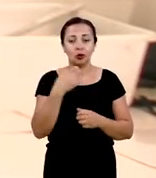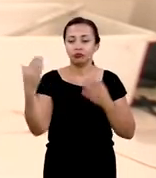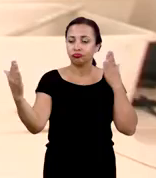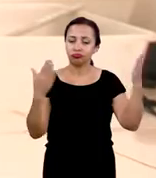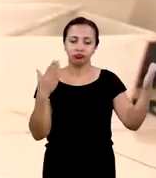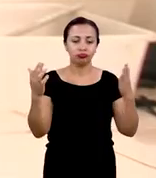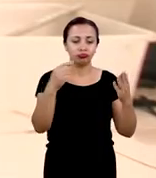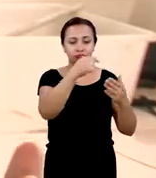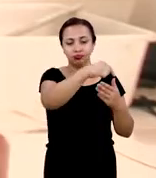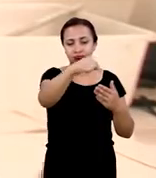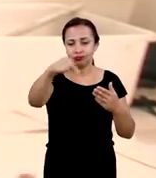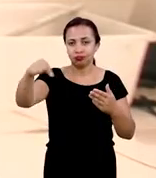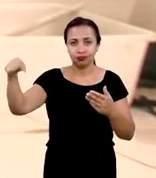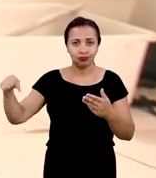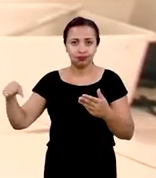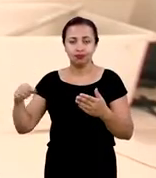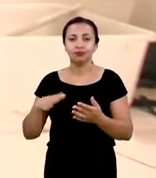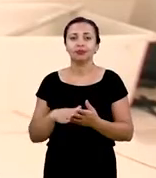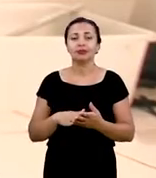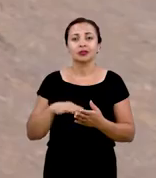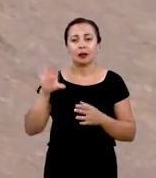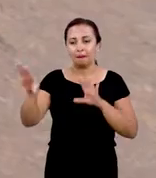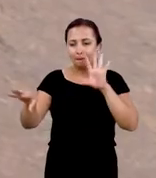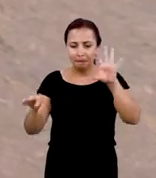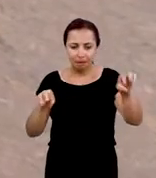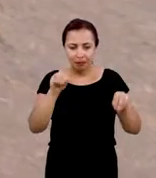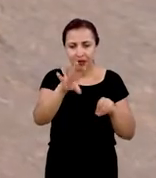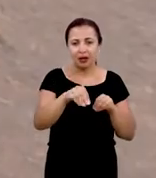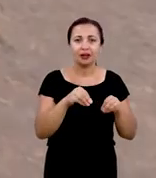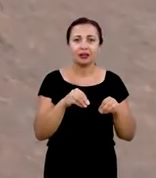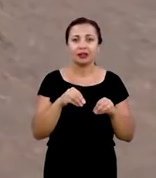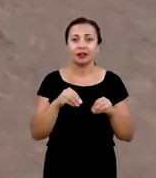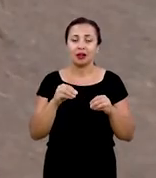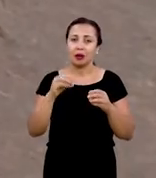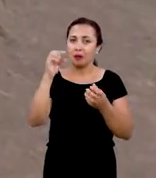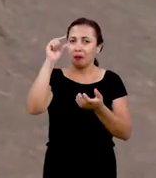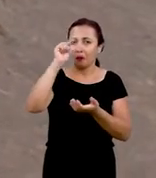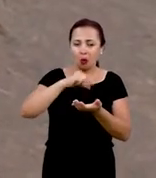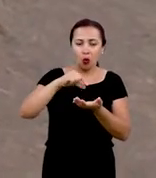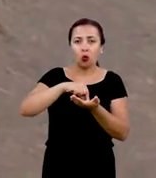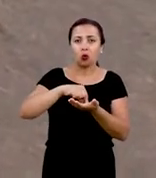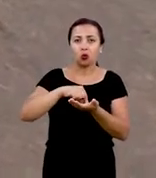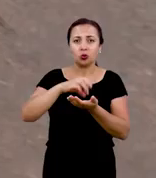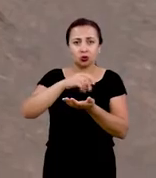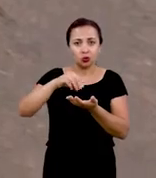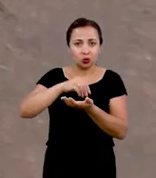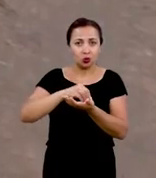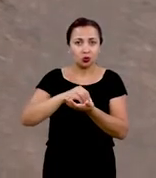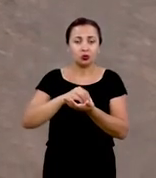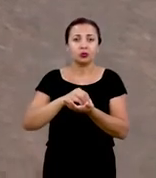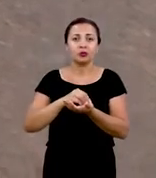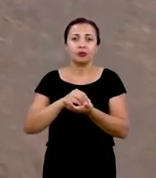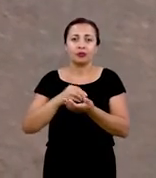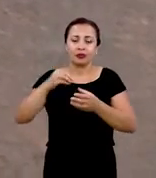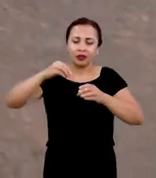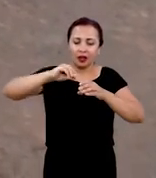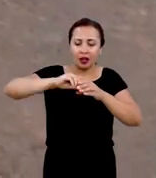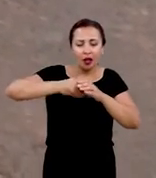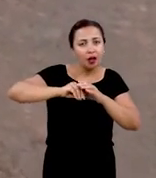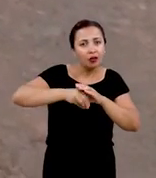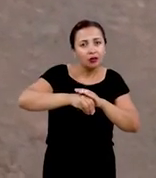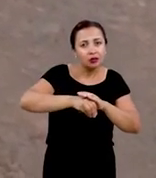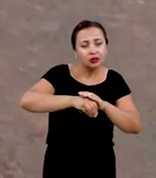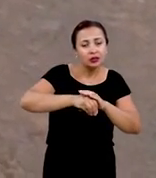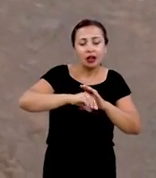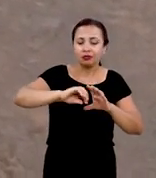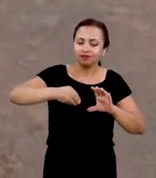compara as estimativas de carbono de cada uma dessas áreas. A gente pega tubos de solo, que a gente chama de testemunho, né? A gente insere esses tubos no